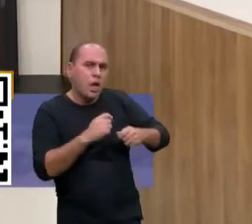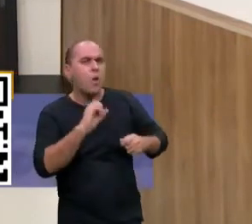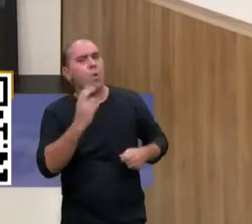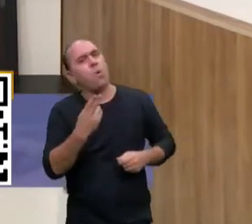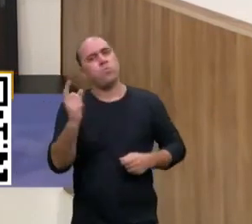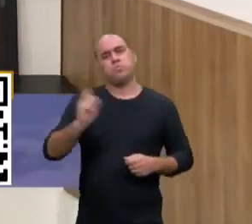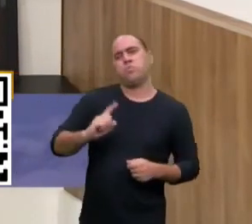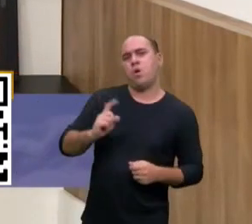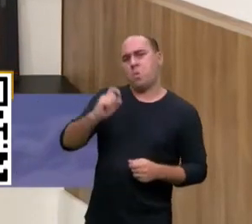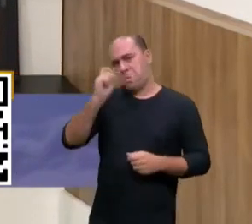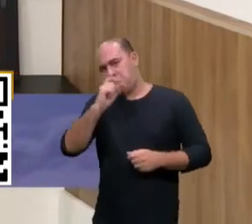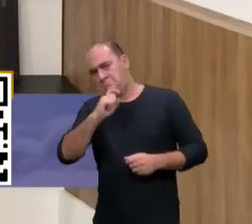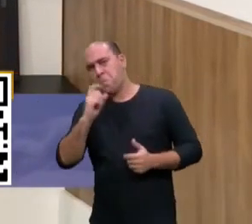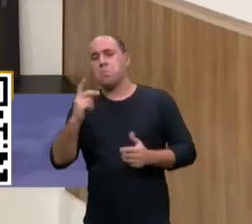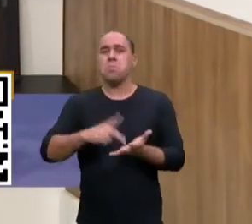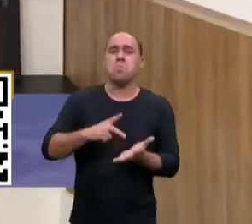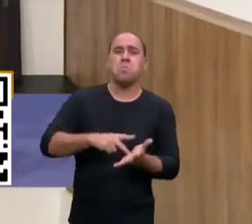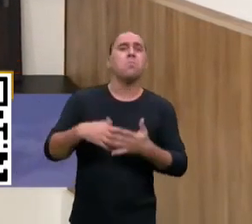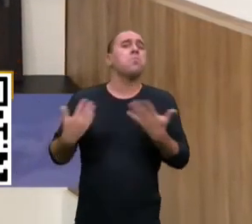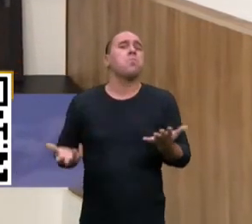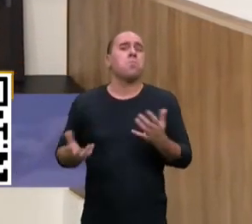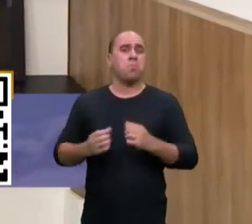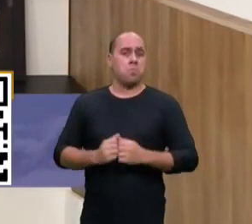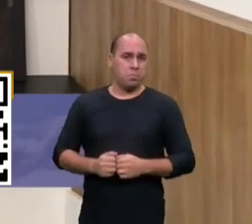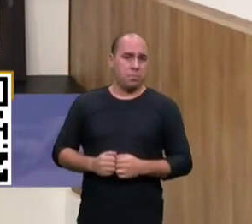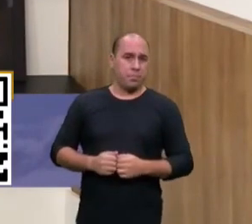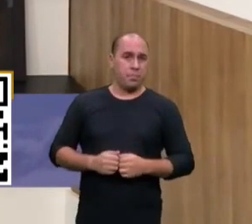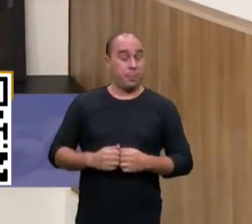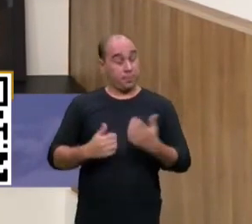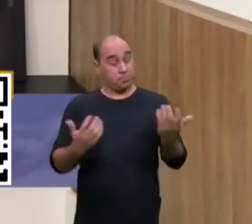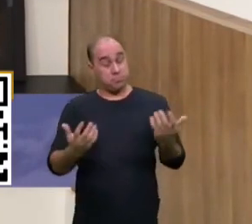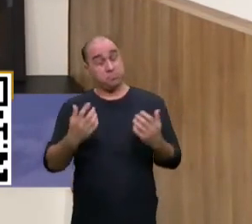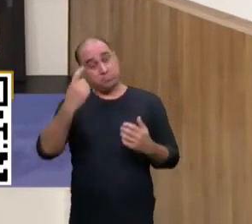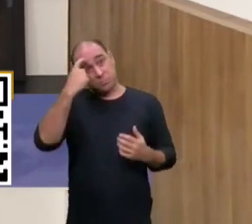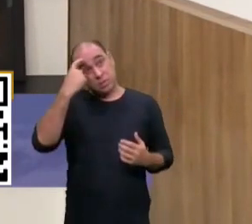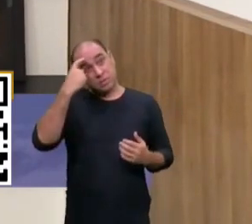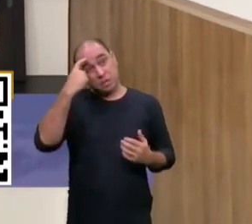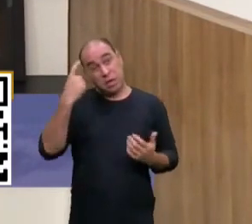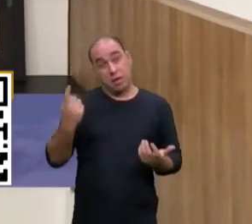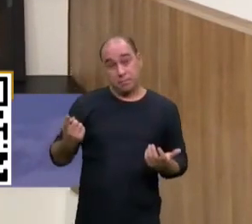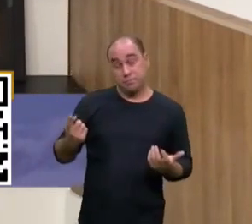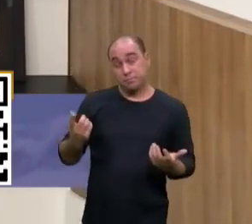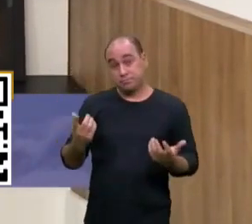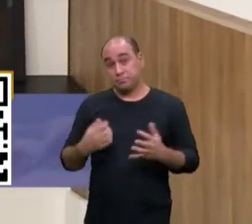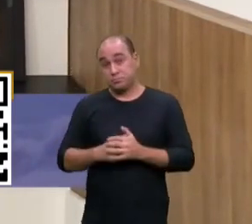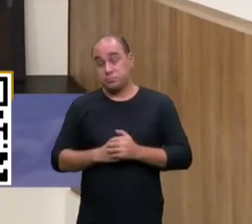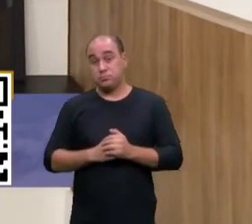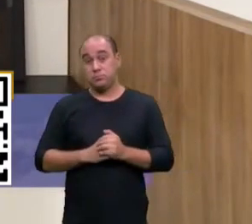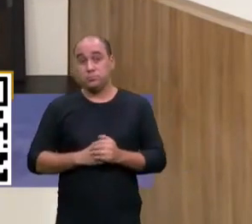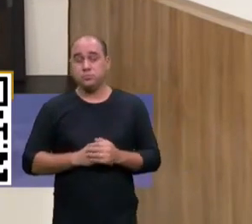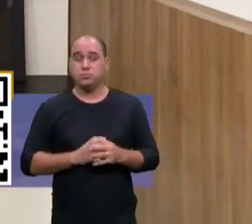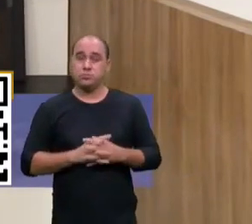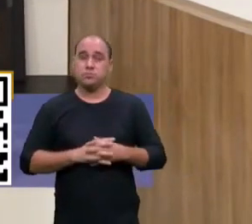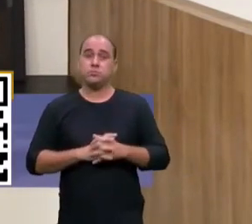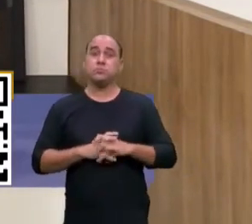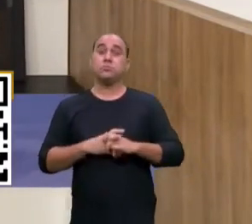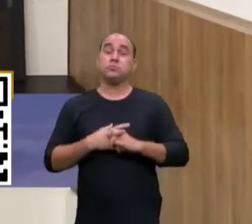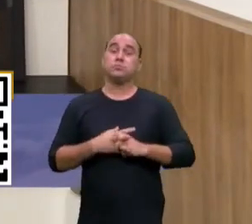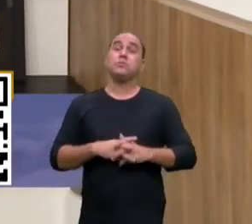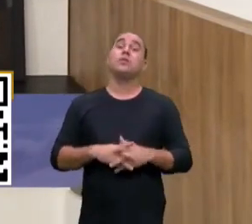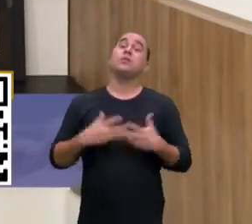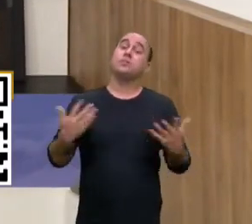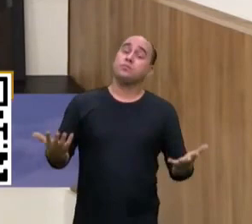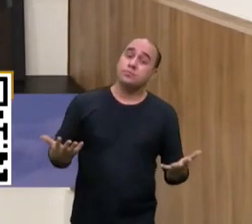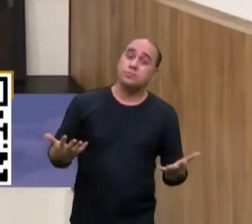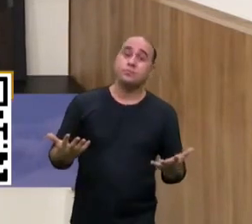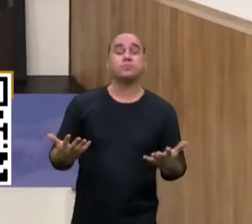vivo ou tá morto realmente não perguntas para você pensar um pouquinho comigo e aí agora nós vamos abrir a palavra de Deus e